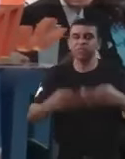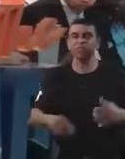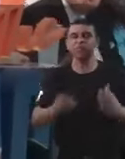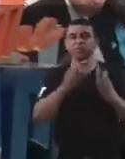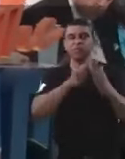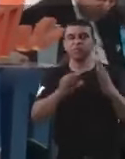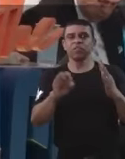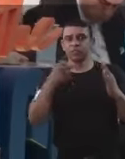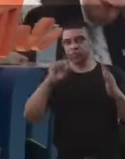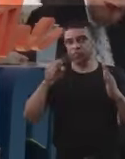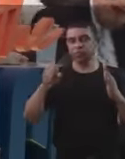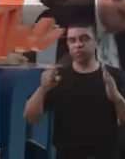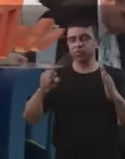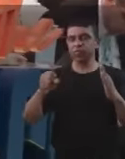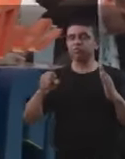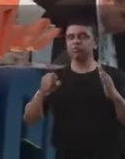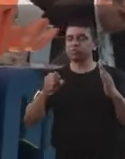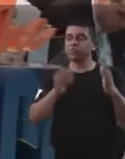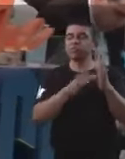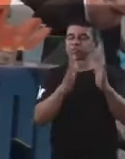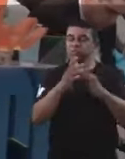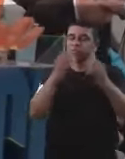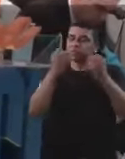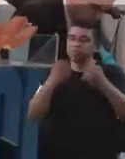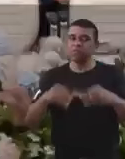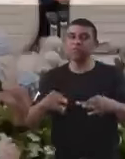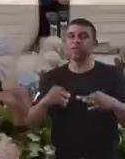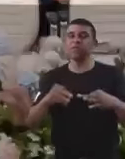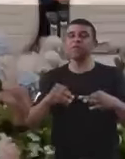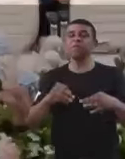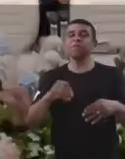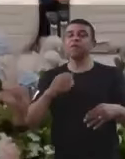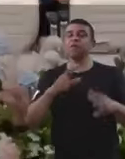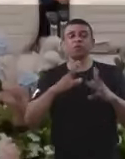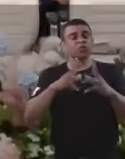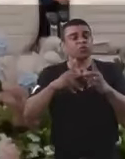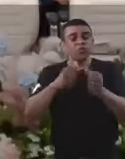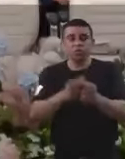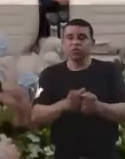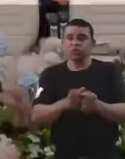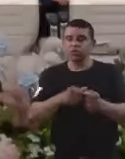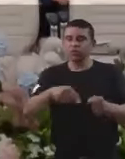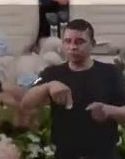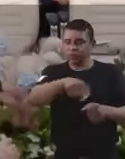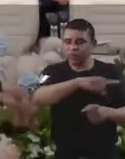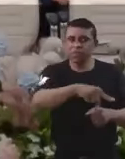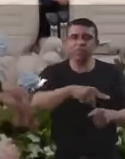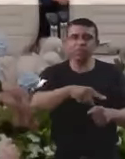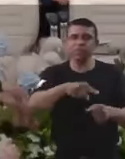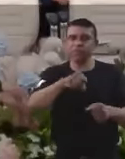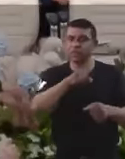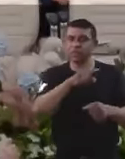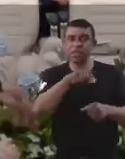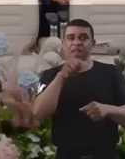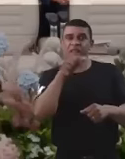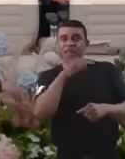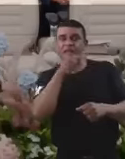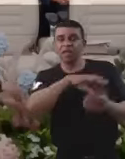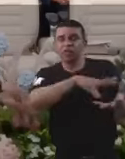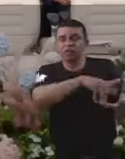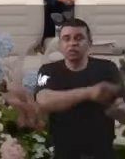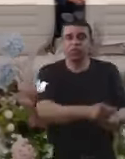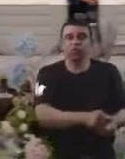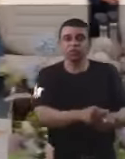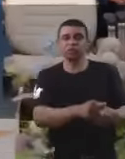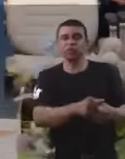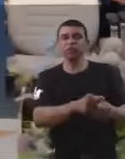dos anjos. Jesus está dizendo, a pressão vai chegar, porque você pediu poder, você pediu dons, você